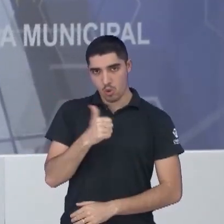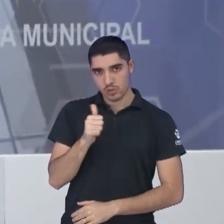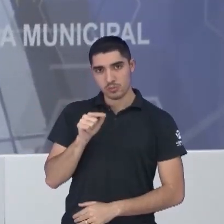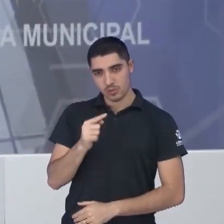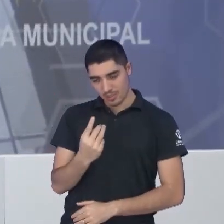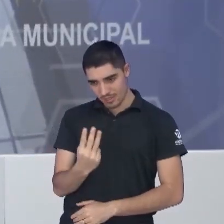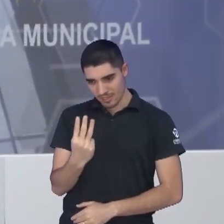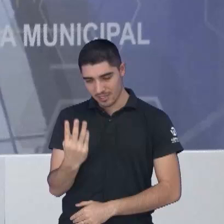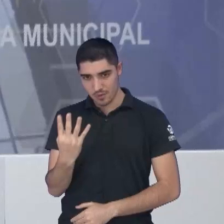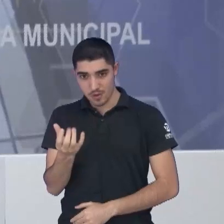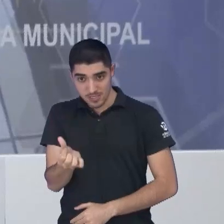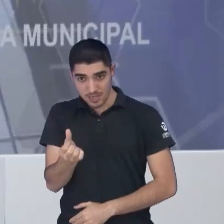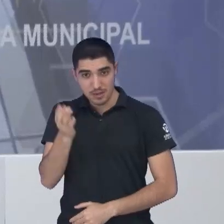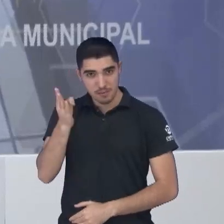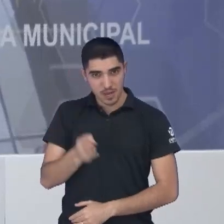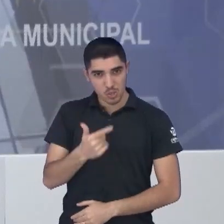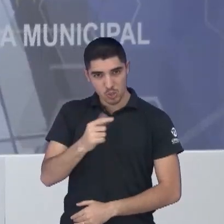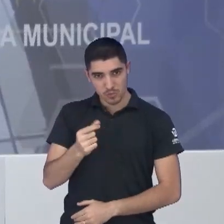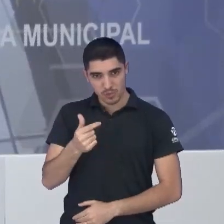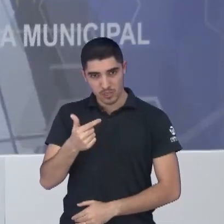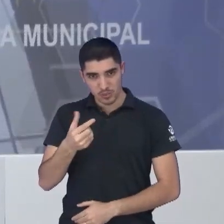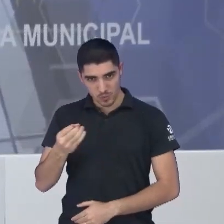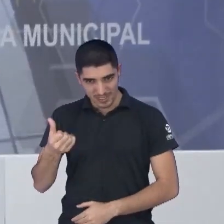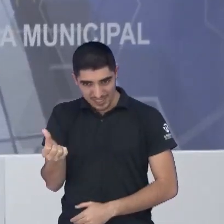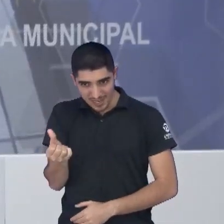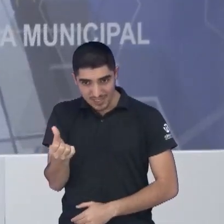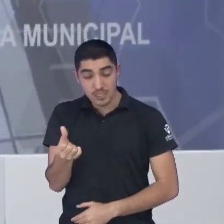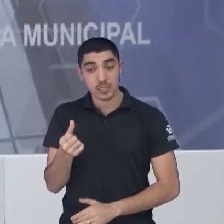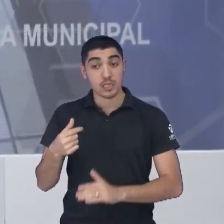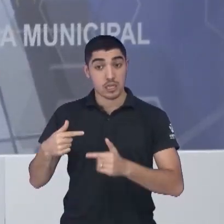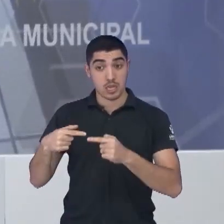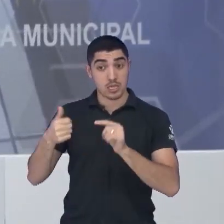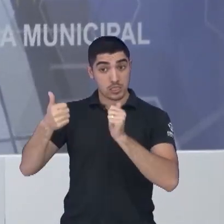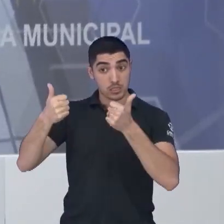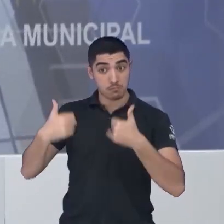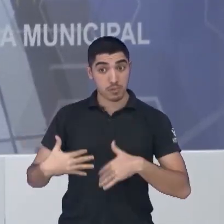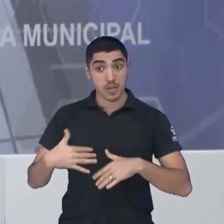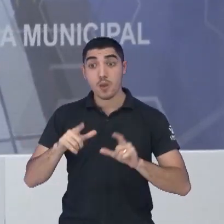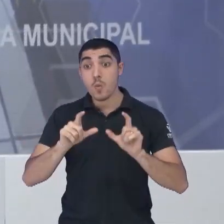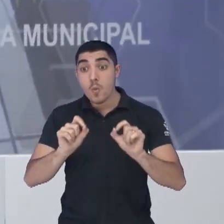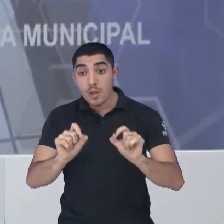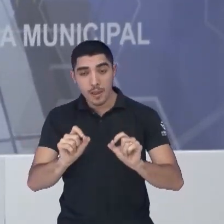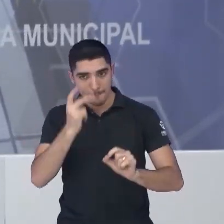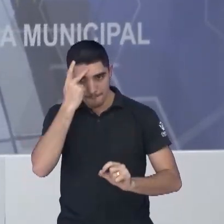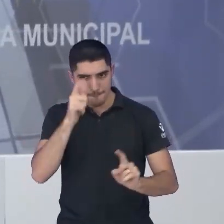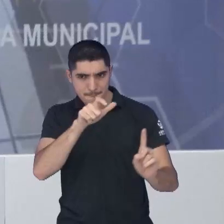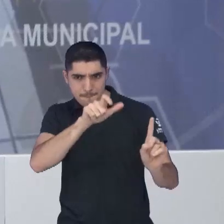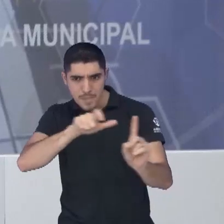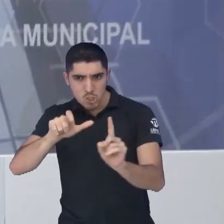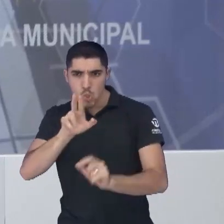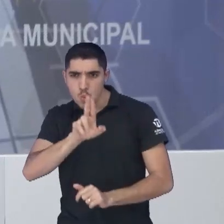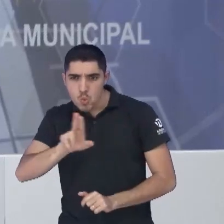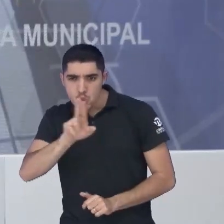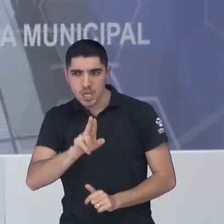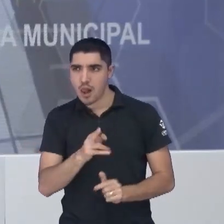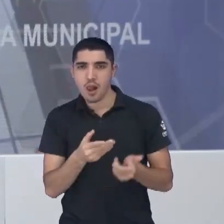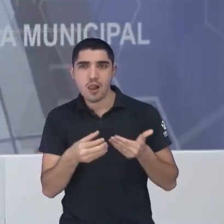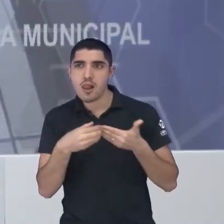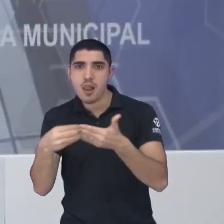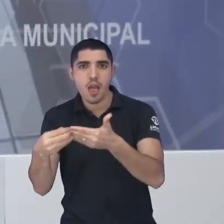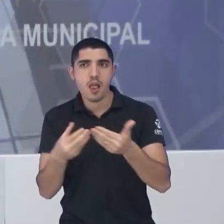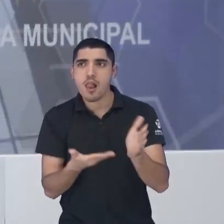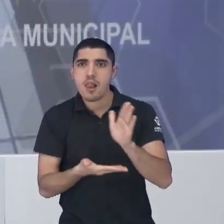11.343 de 2006 pune com medida socioeducativa quem adquirir, guardar, tiver em depósito, transportar ou trouxer